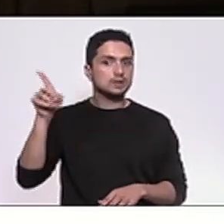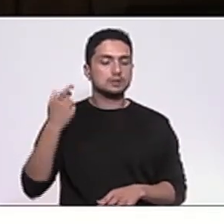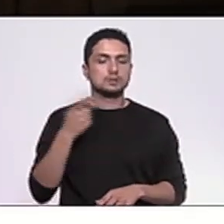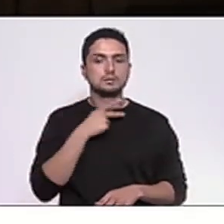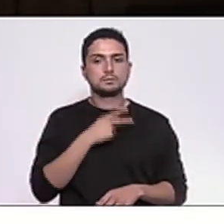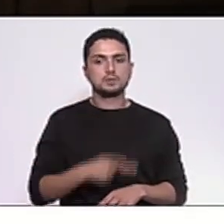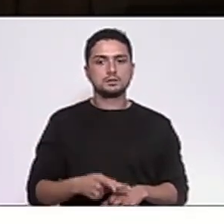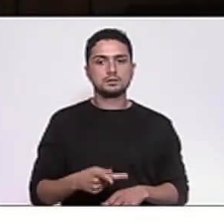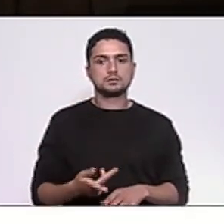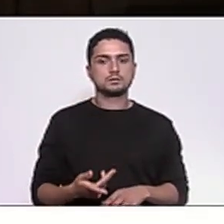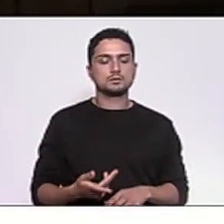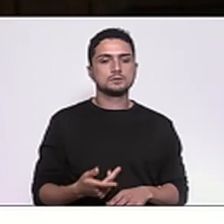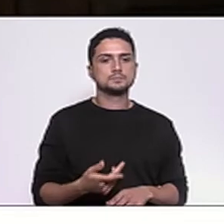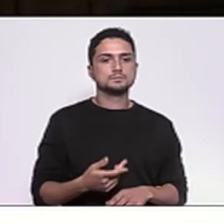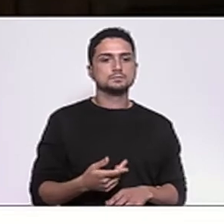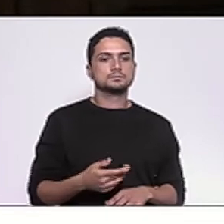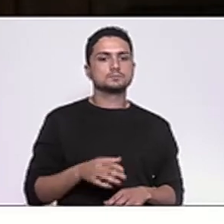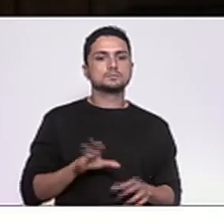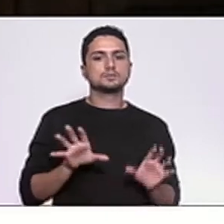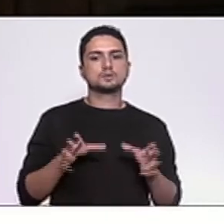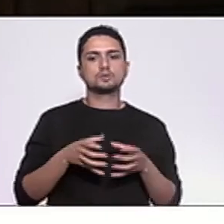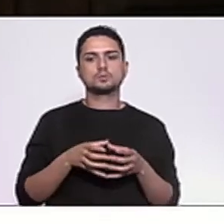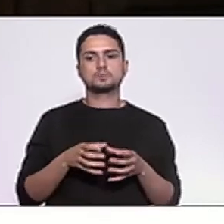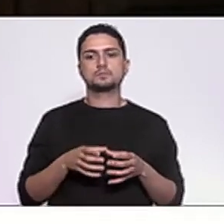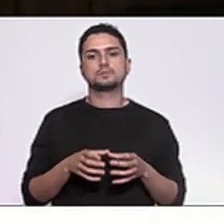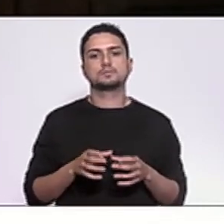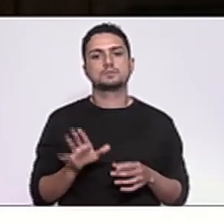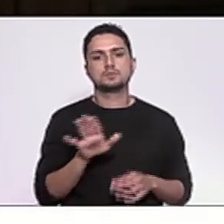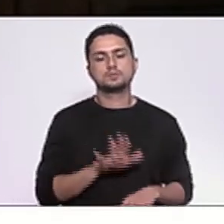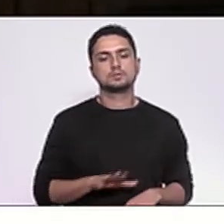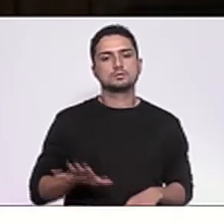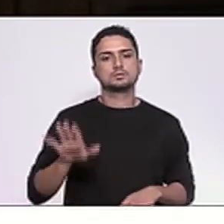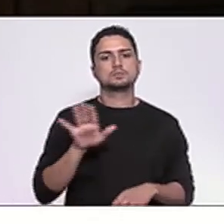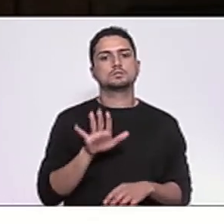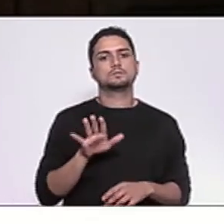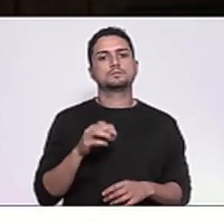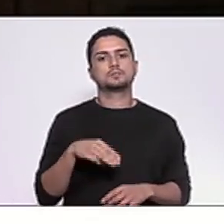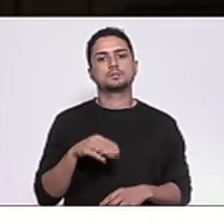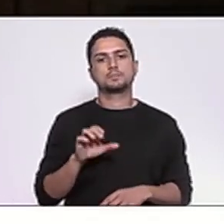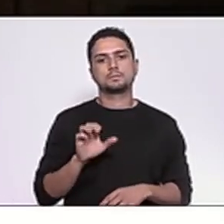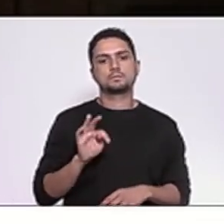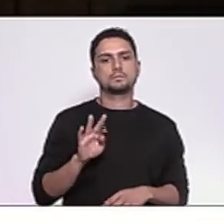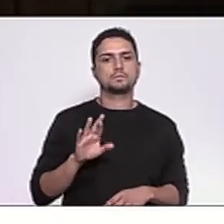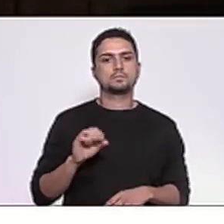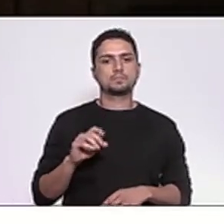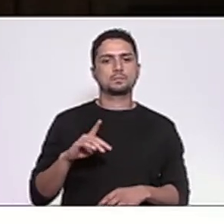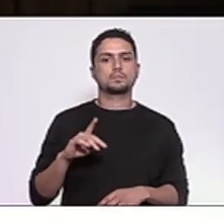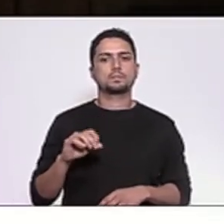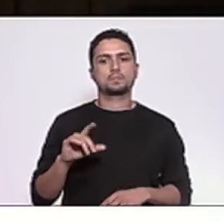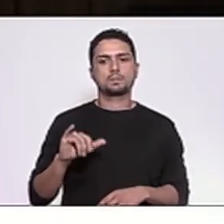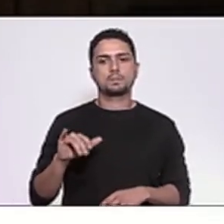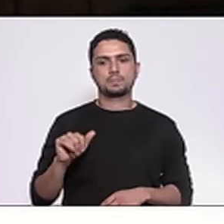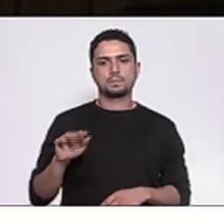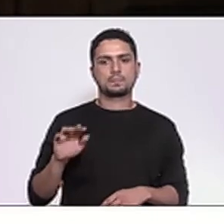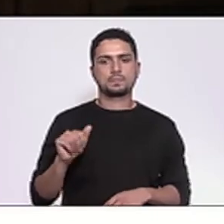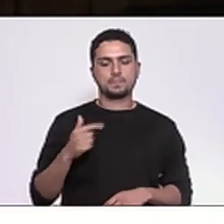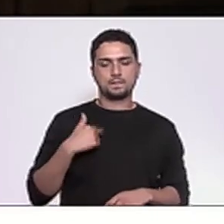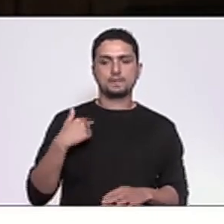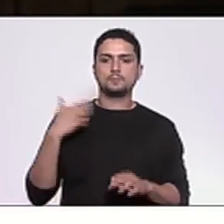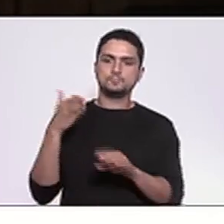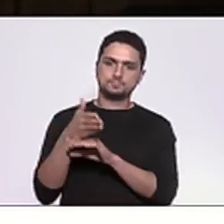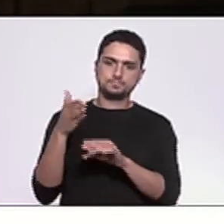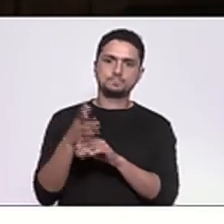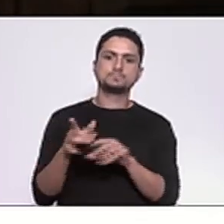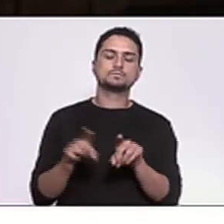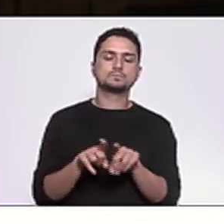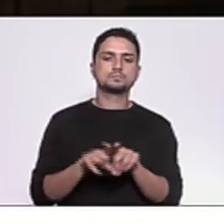preside a comissão da região, de acompanhamento da região metropolitana, que eu inclusive faço parte, que a